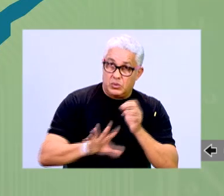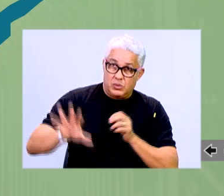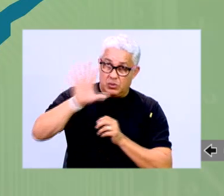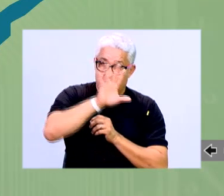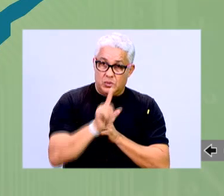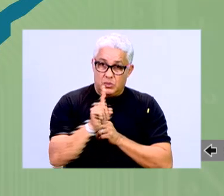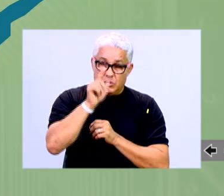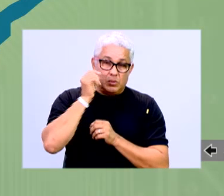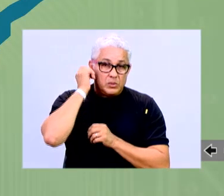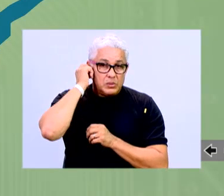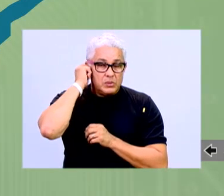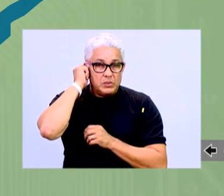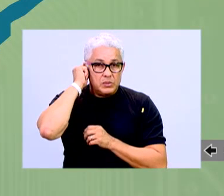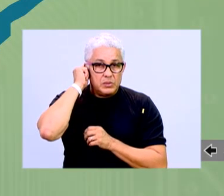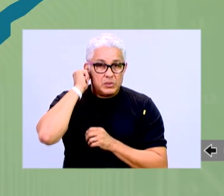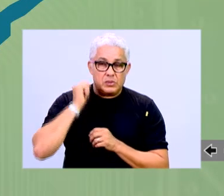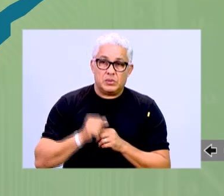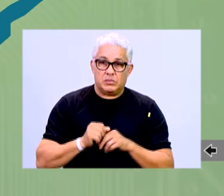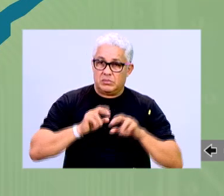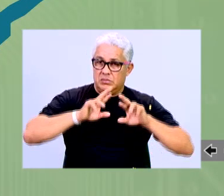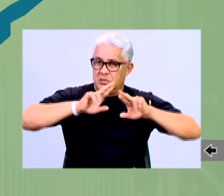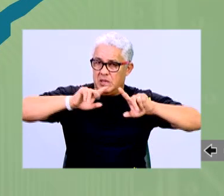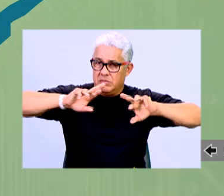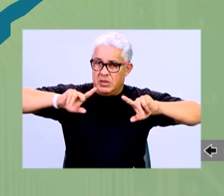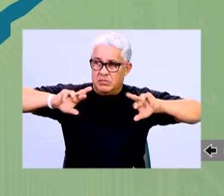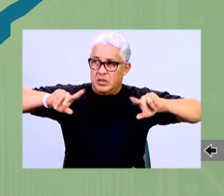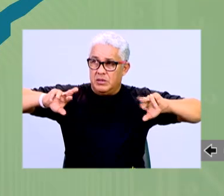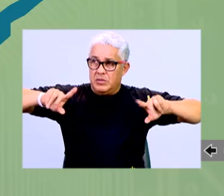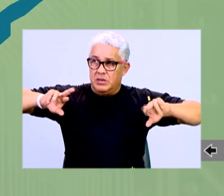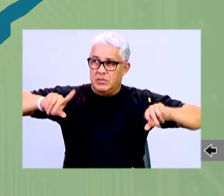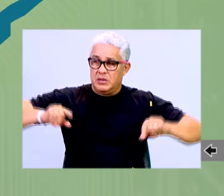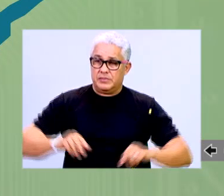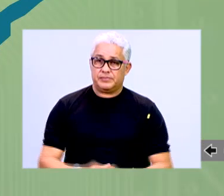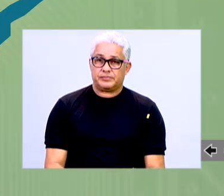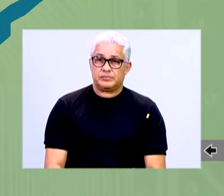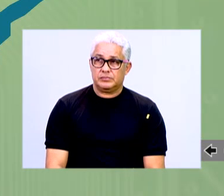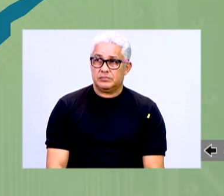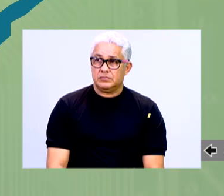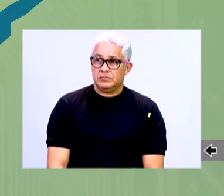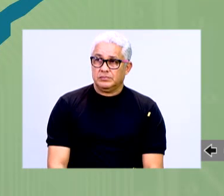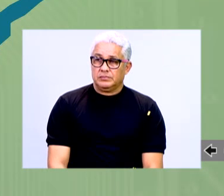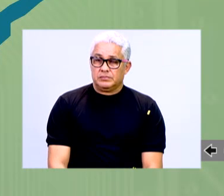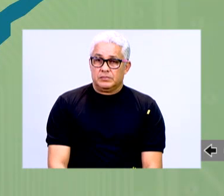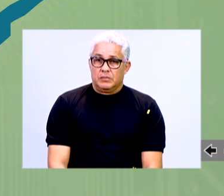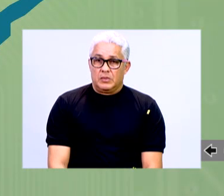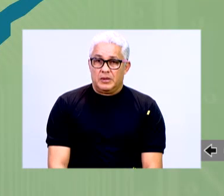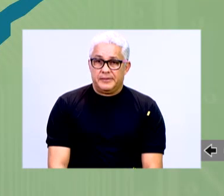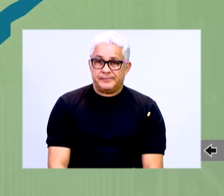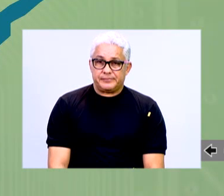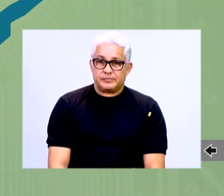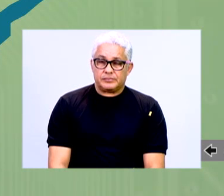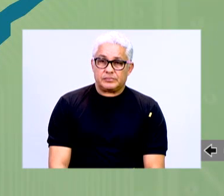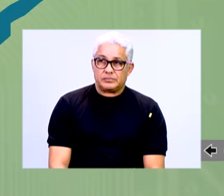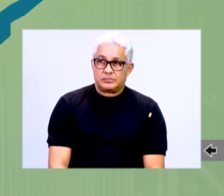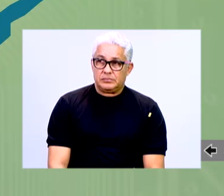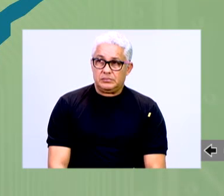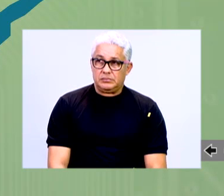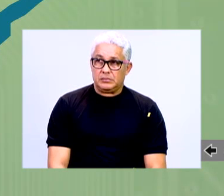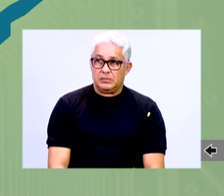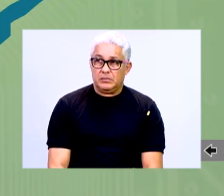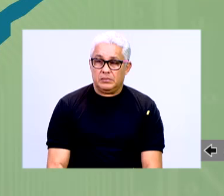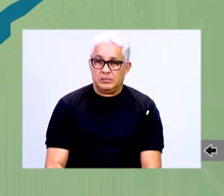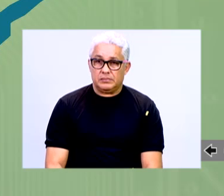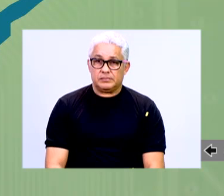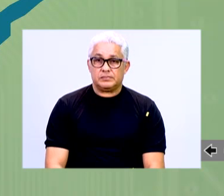de usabilidade, confiabilidade, portabilidade, interoperabilidade, ética, padronização, requisitos legais,